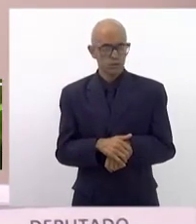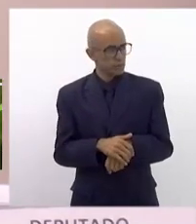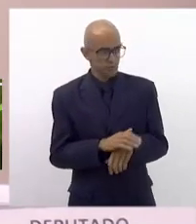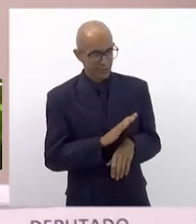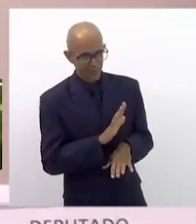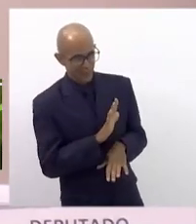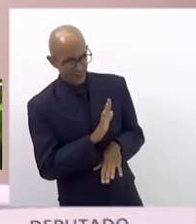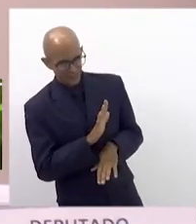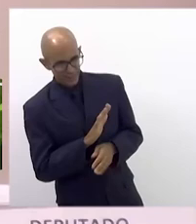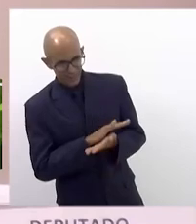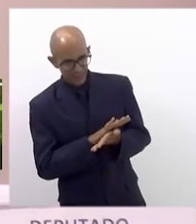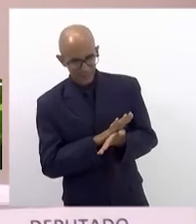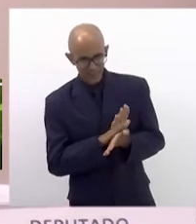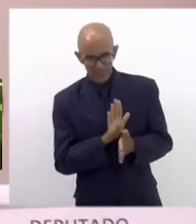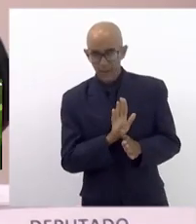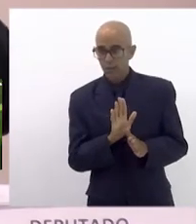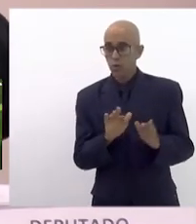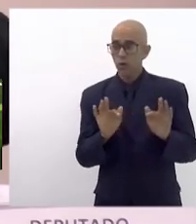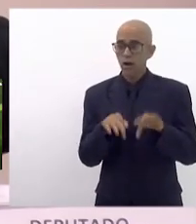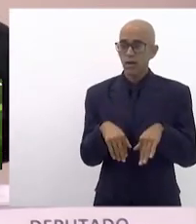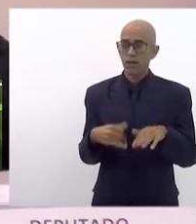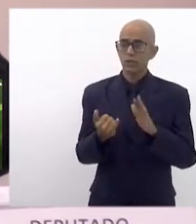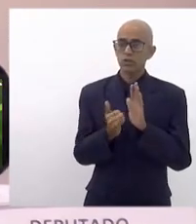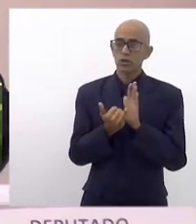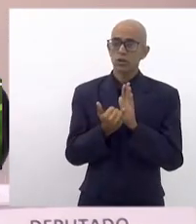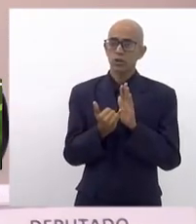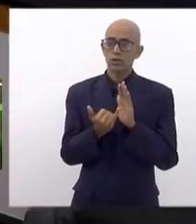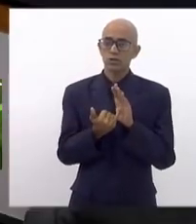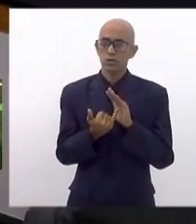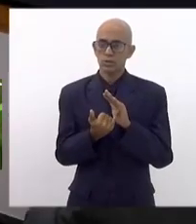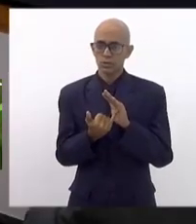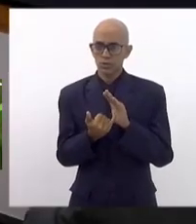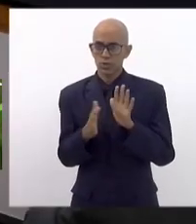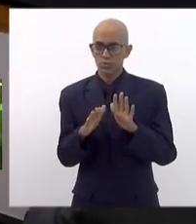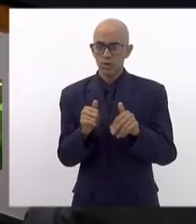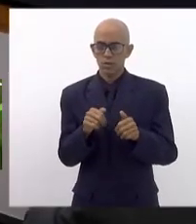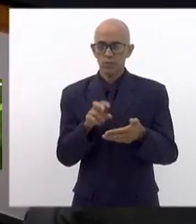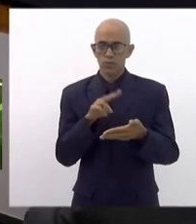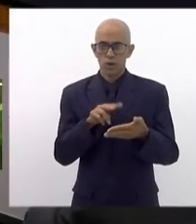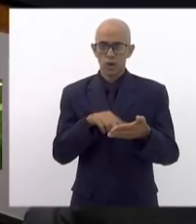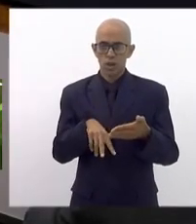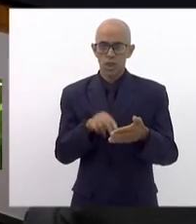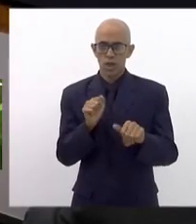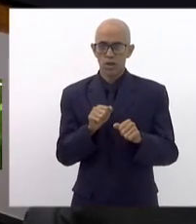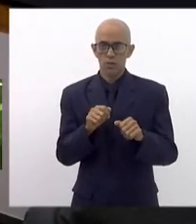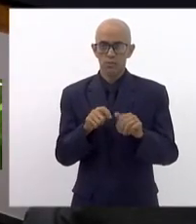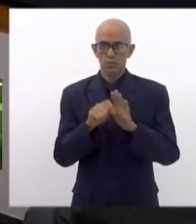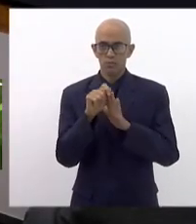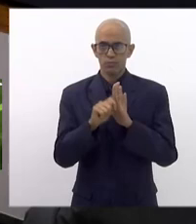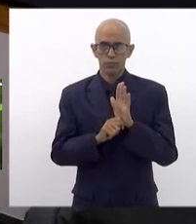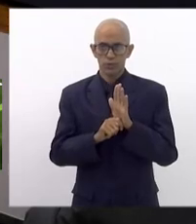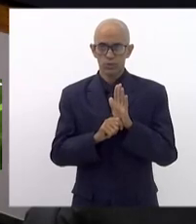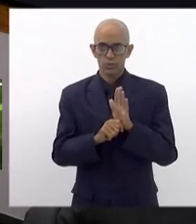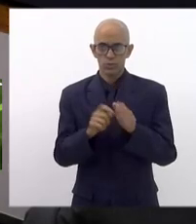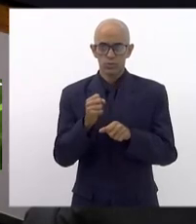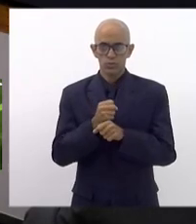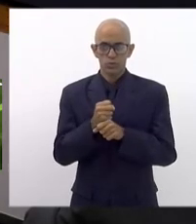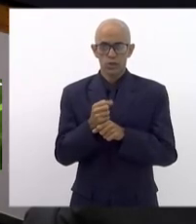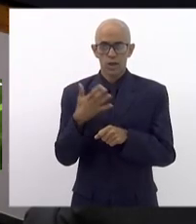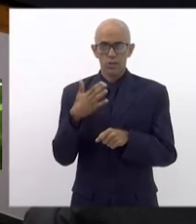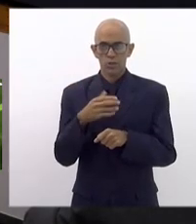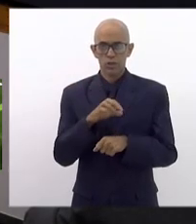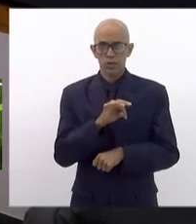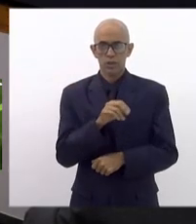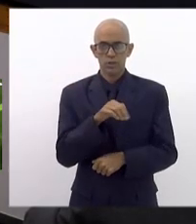obrigado. Acabou as inscrições... E eu quero fazer só uma leitura aqui que a Tatiana pediu. No chat, ela disse que esqueceu de mencionar que,